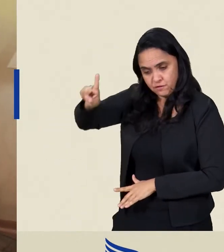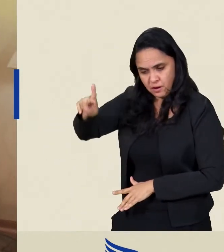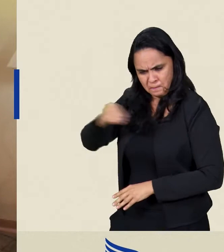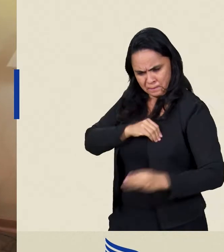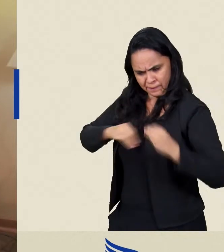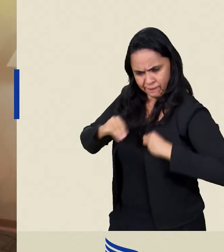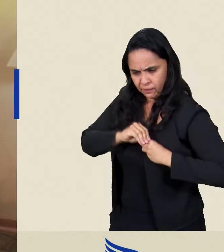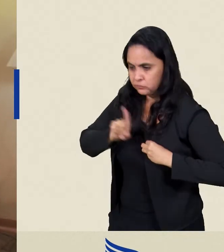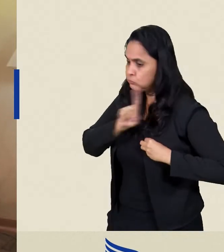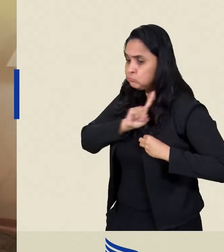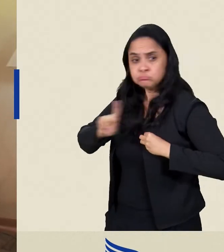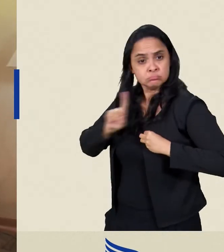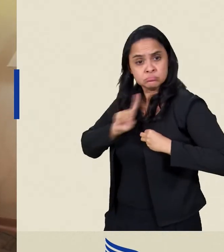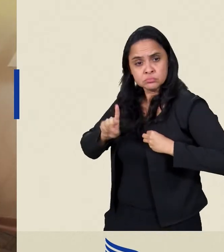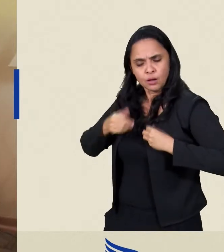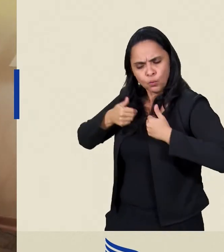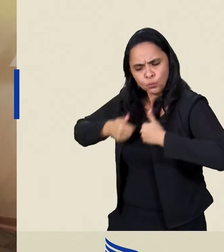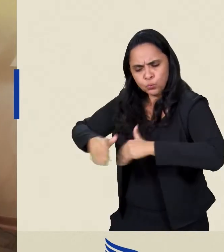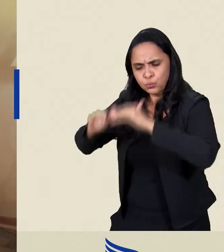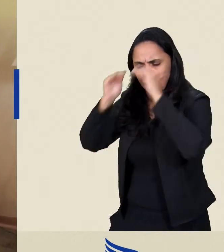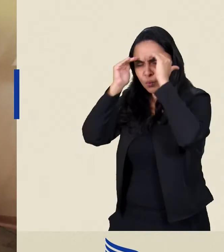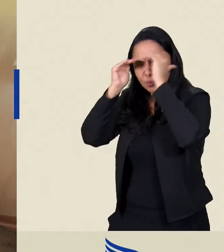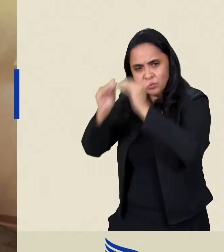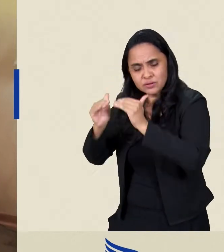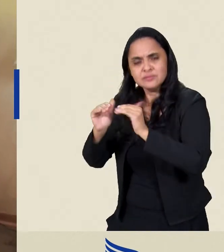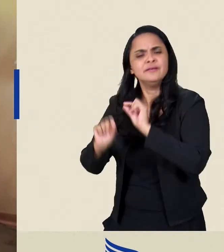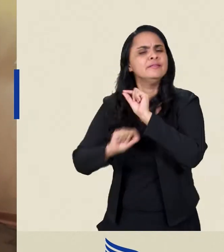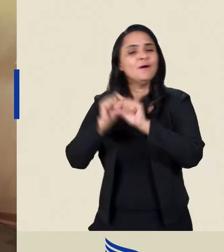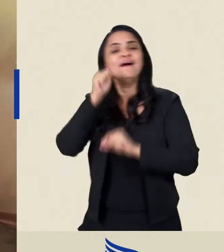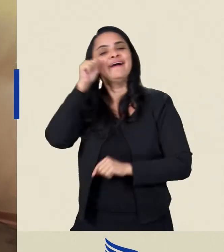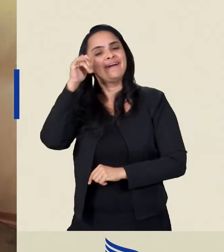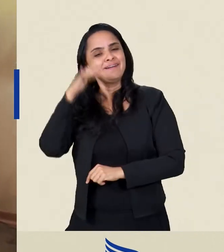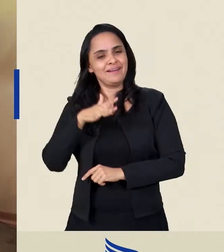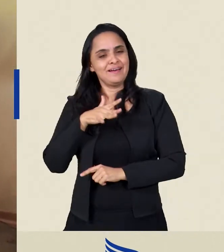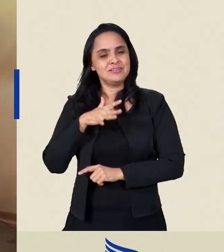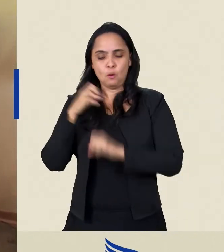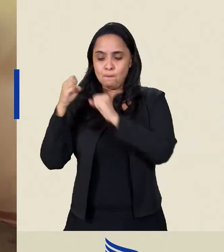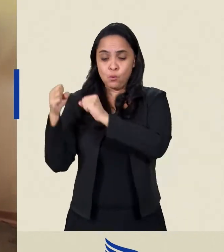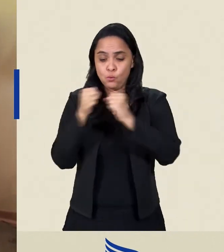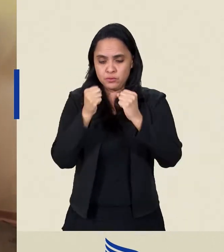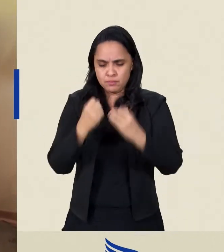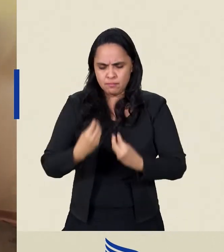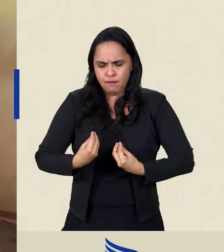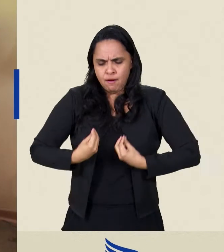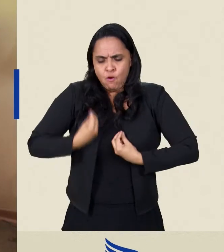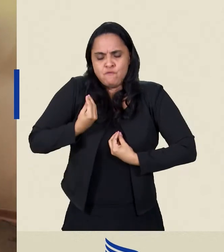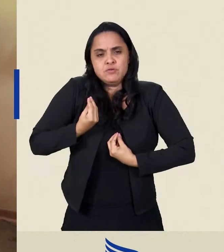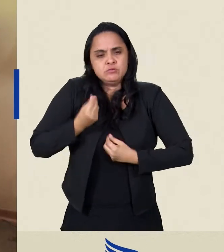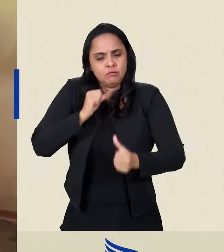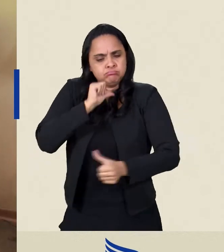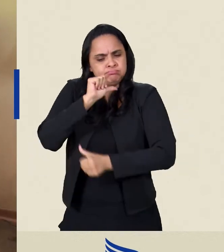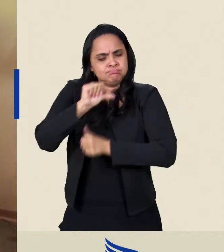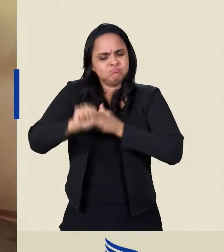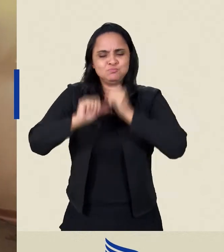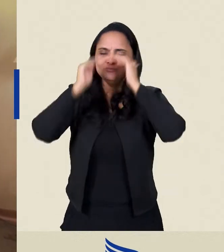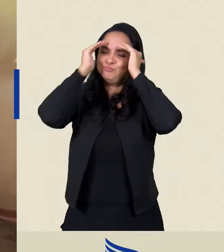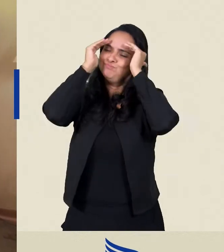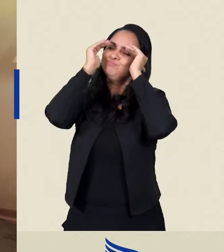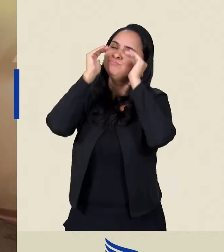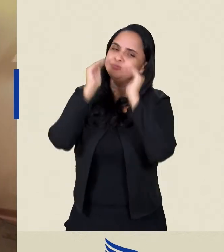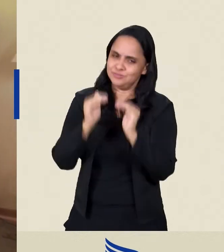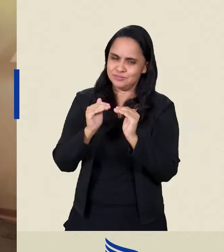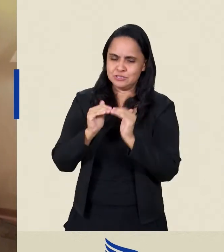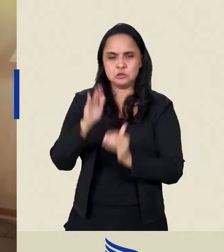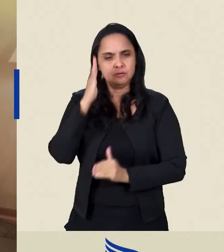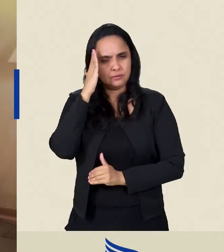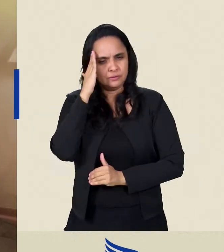poder para viver uma vida transformada. Então gostaríamos que nossos ouvintes ficassem bem claros a respeito do